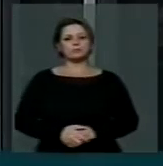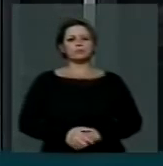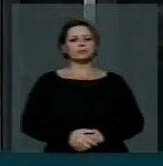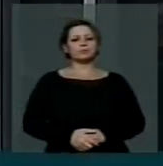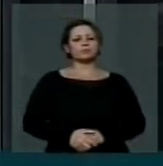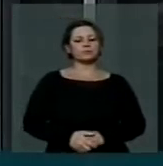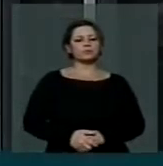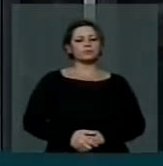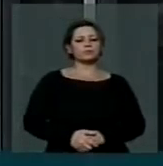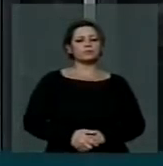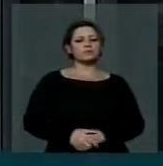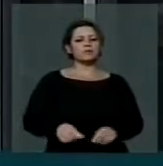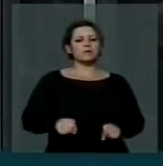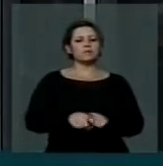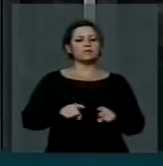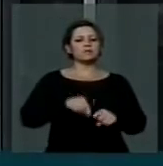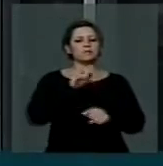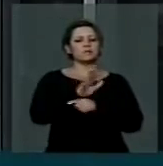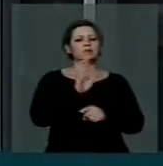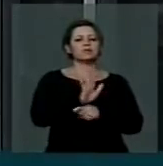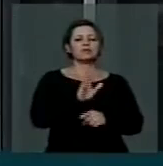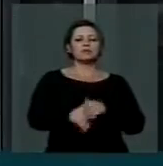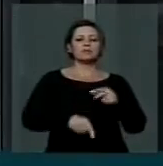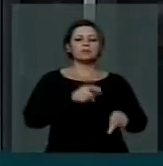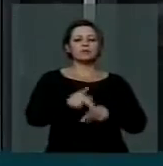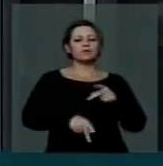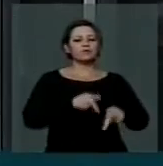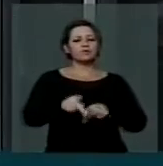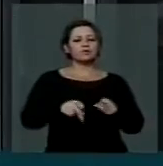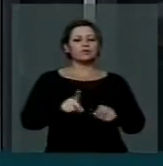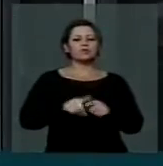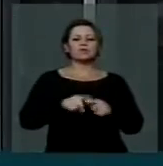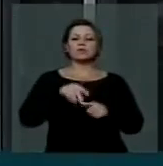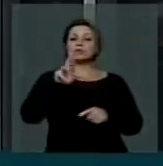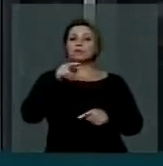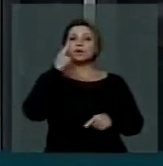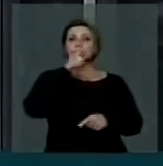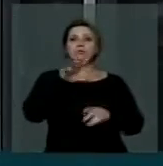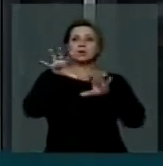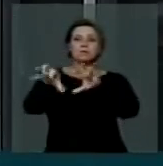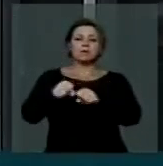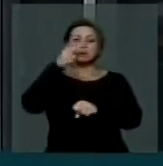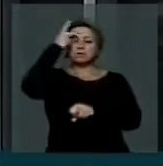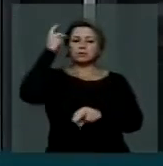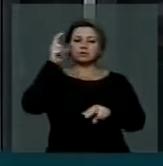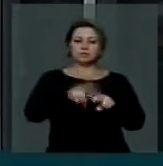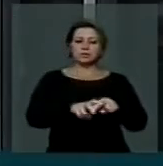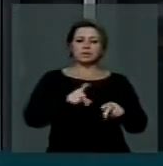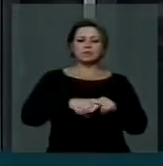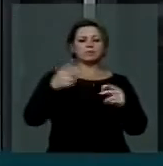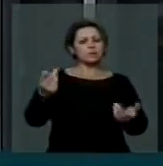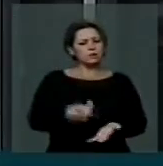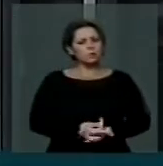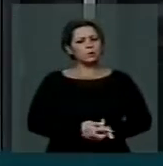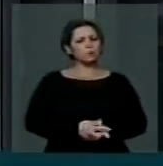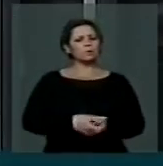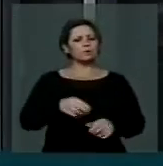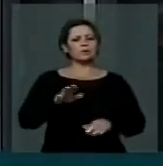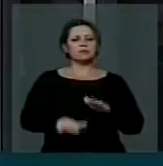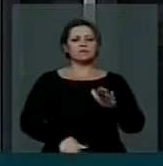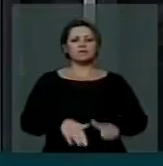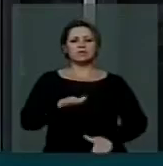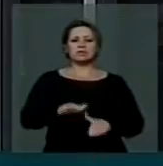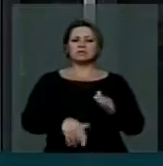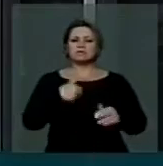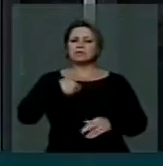instrumentos que acabam por atingir as populações e quase nunca os criminosos, e por isso mesmo injustos e muitas